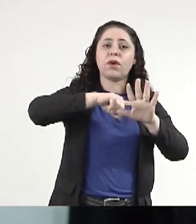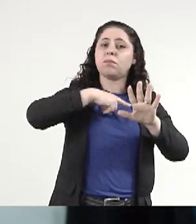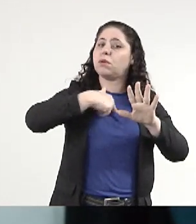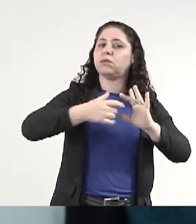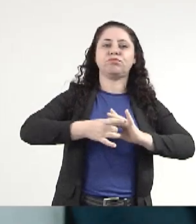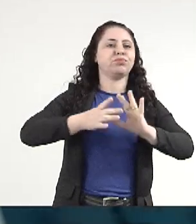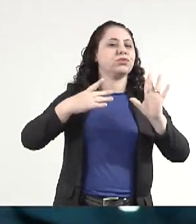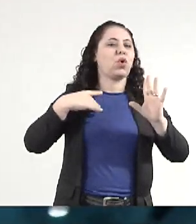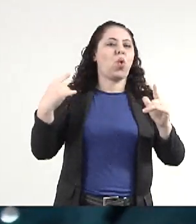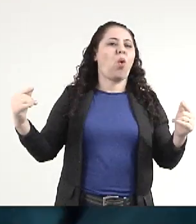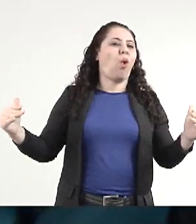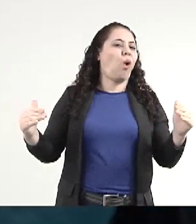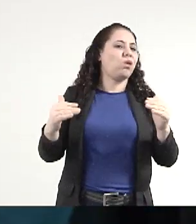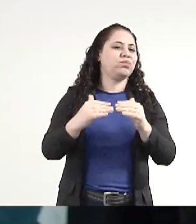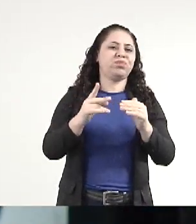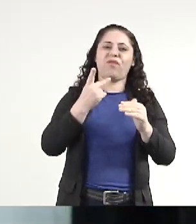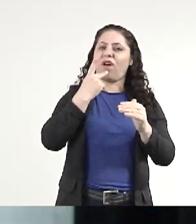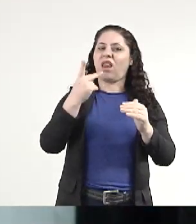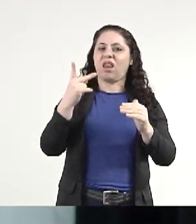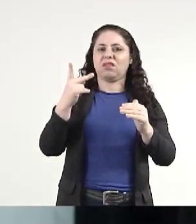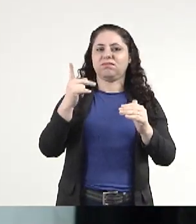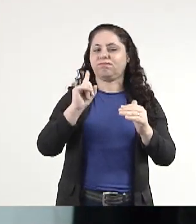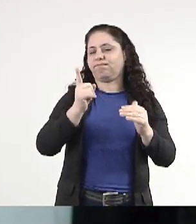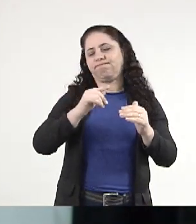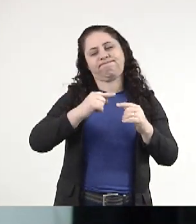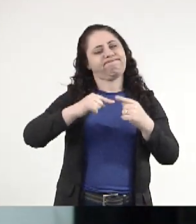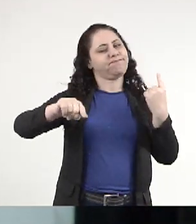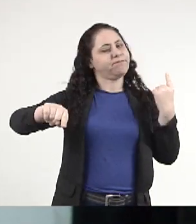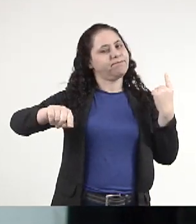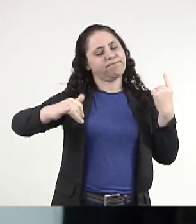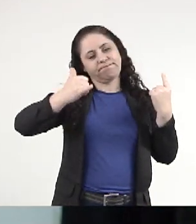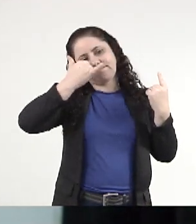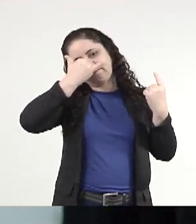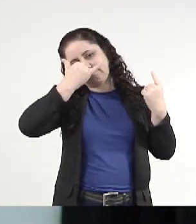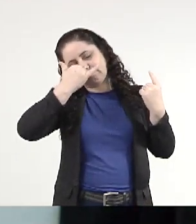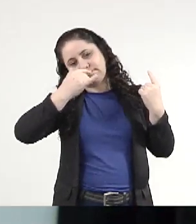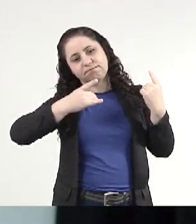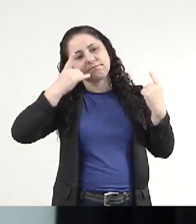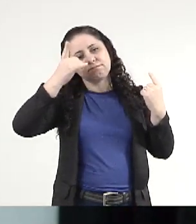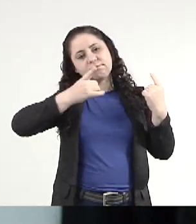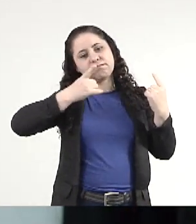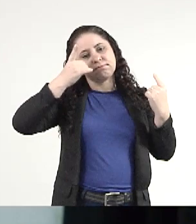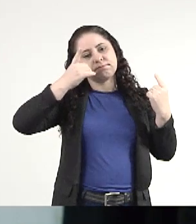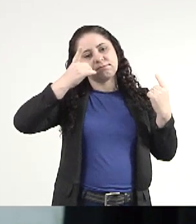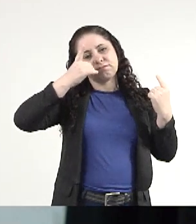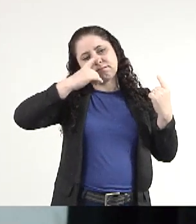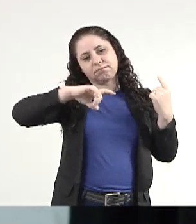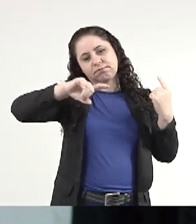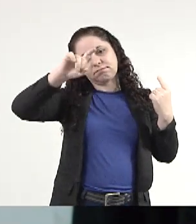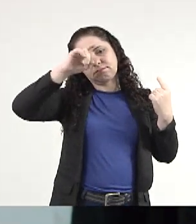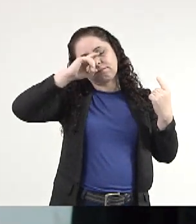me permite concordar com ele. Lamento, deputado Zeca.